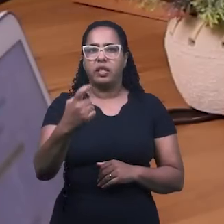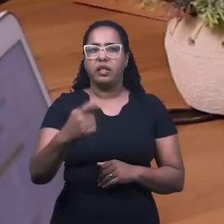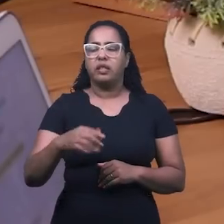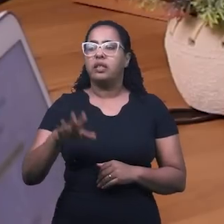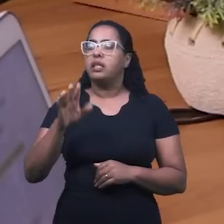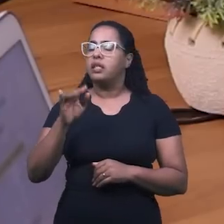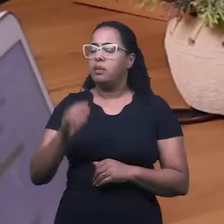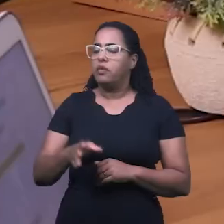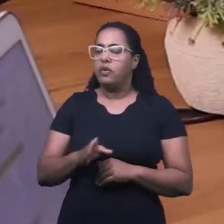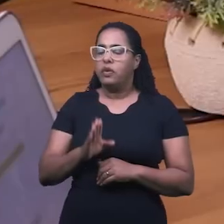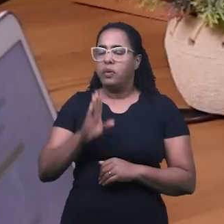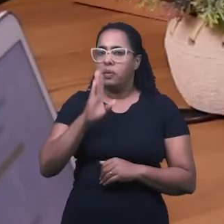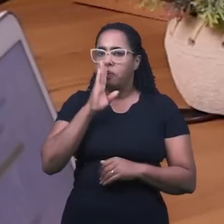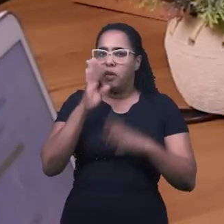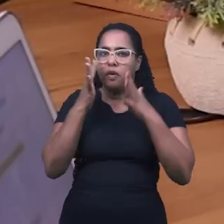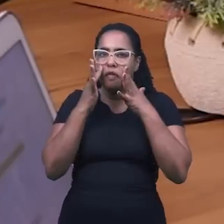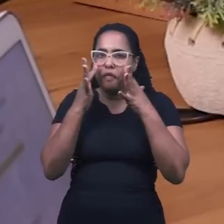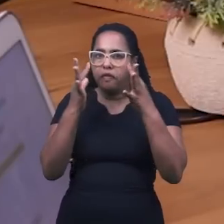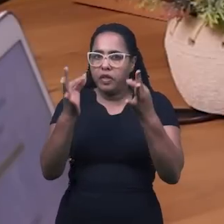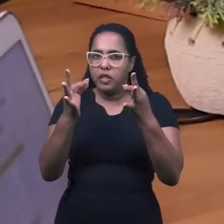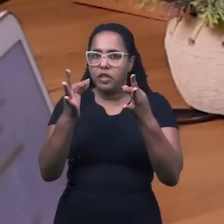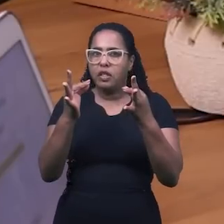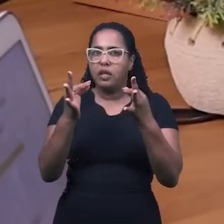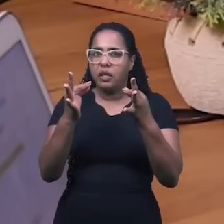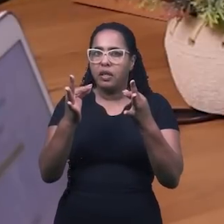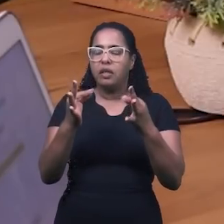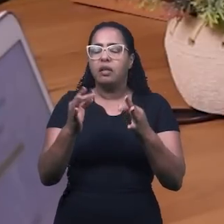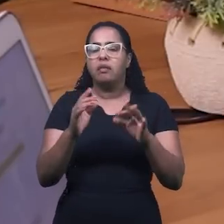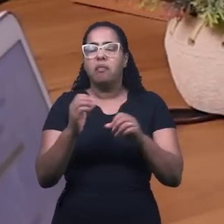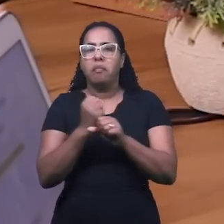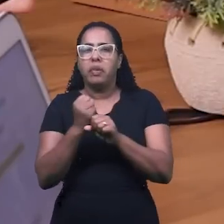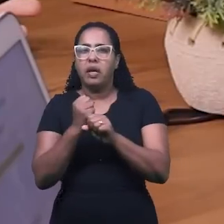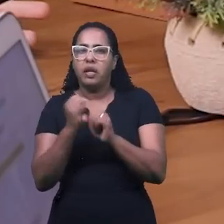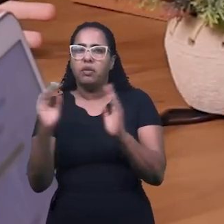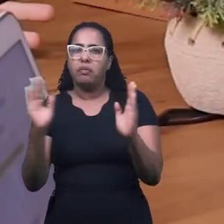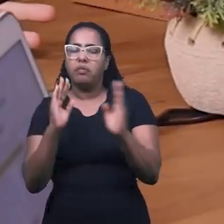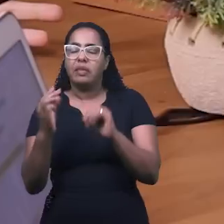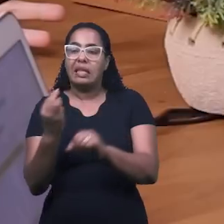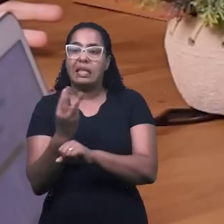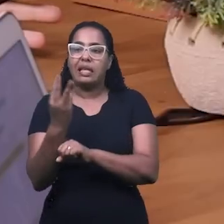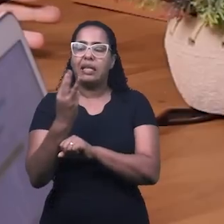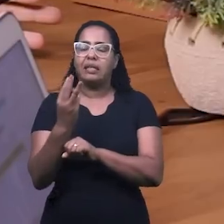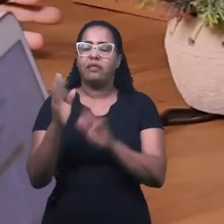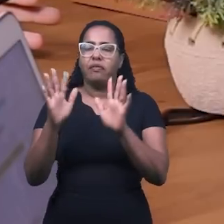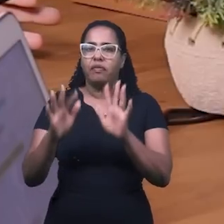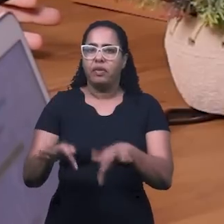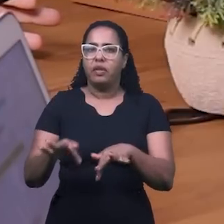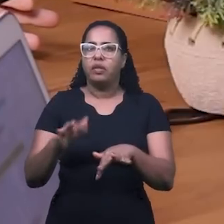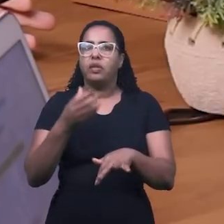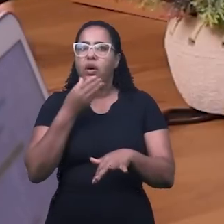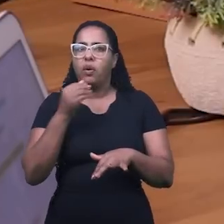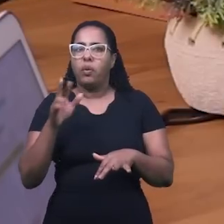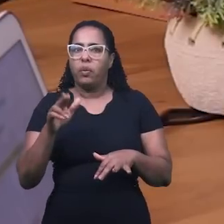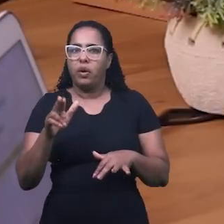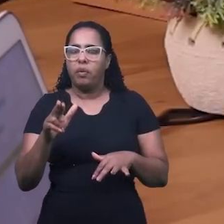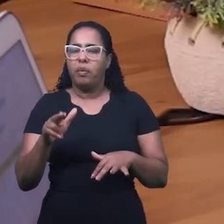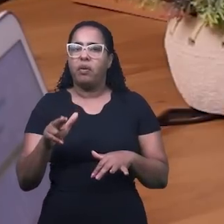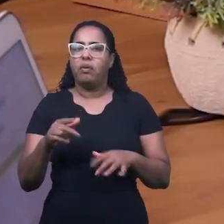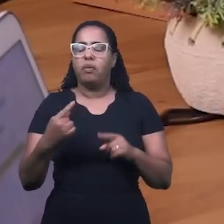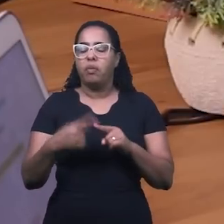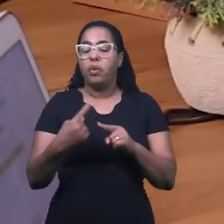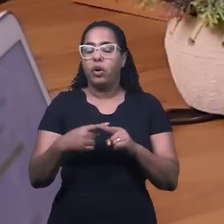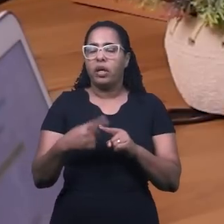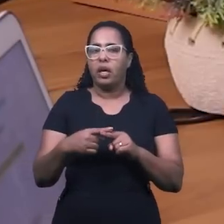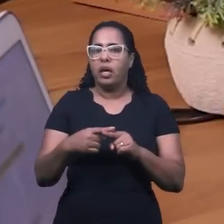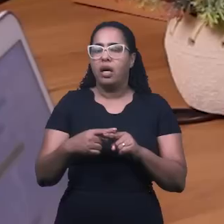E interessante o Vigiai, por exemplo. O Vigiai, quando 3 anos depois que eu terminei, o irmão que